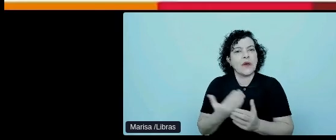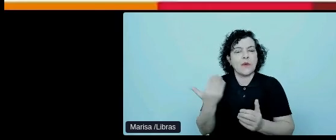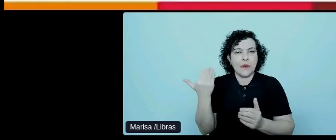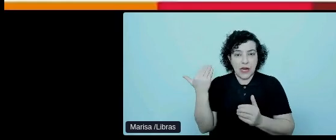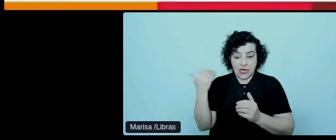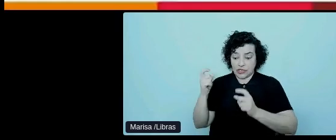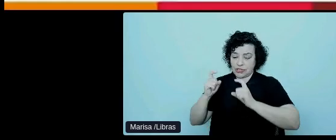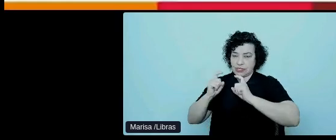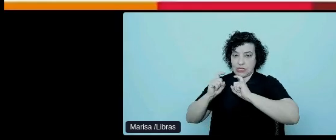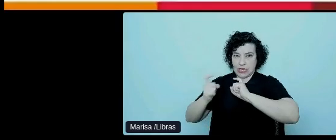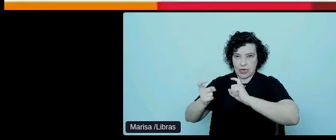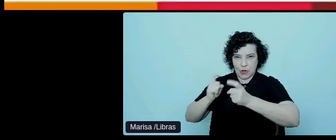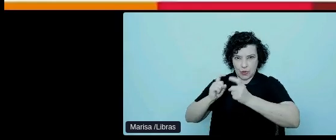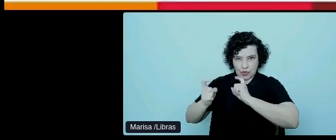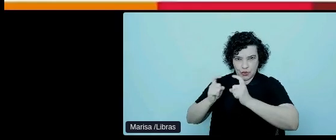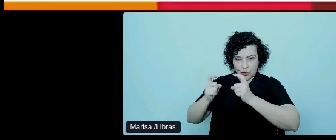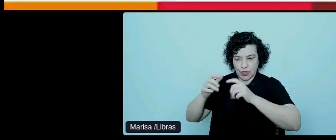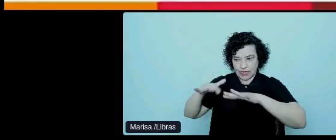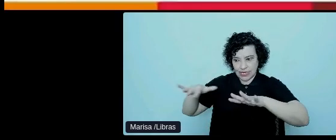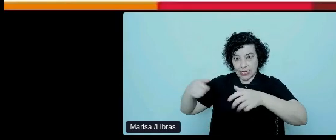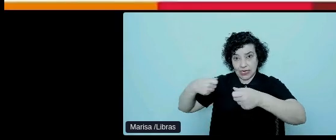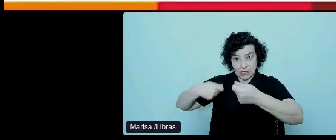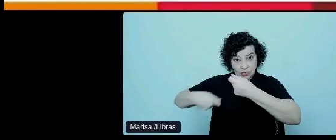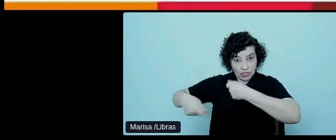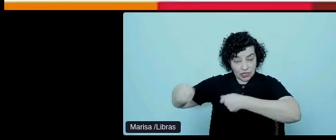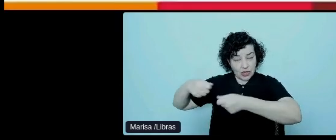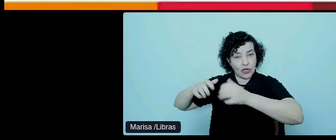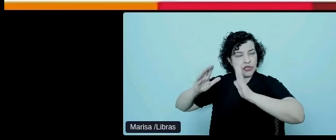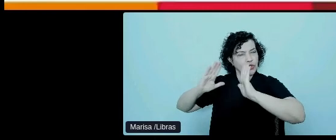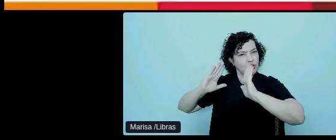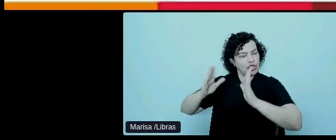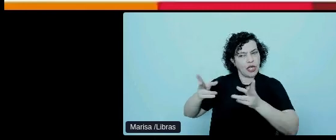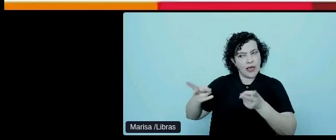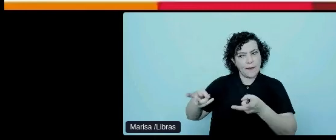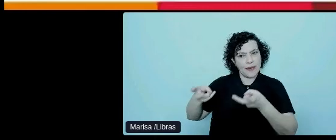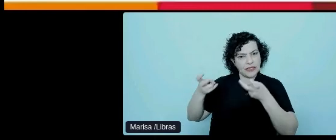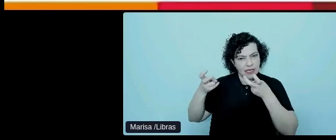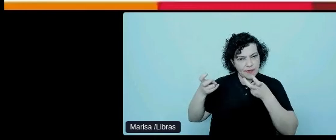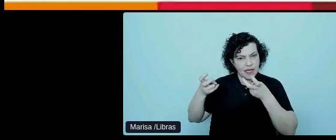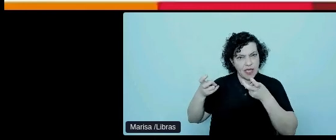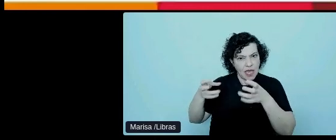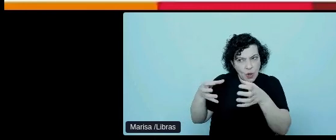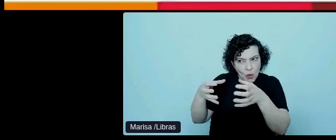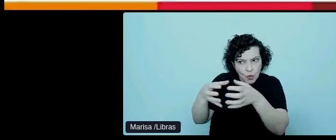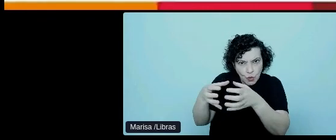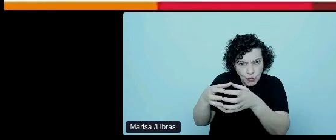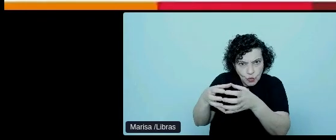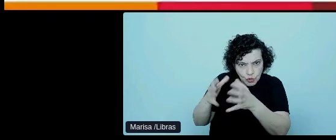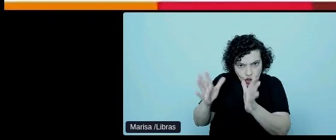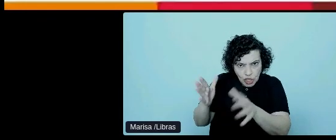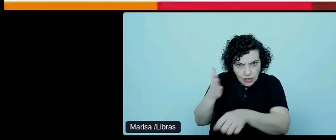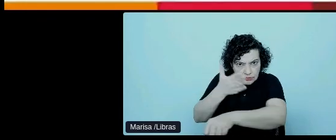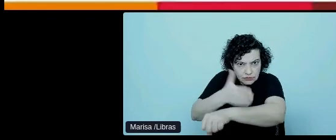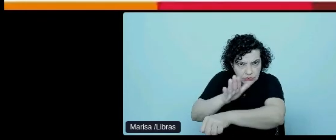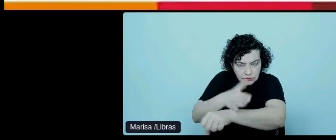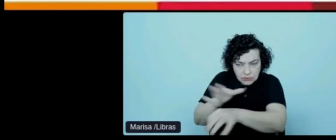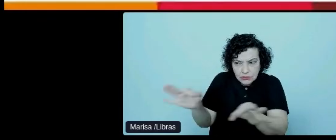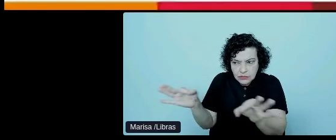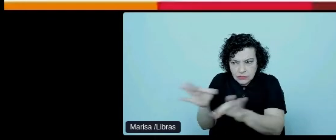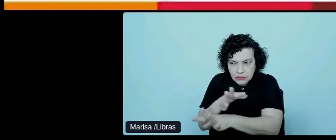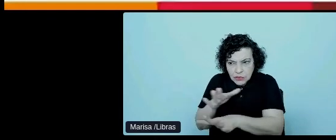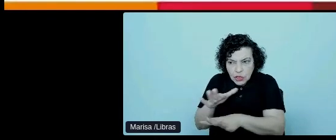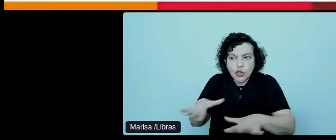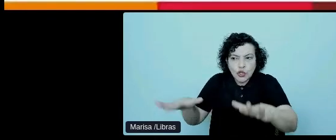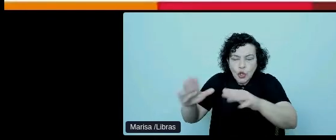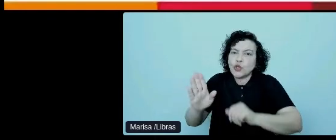do pessoal de negócios, eles já vão perceber se a equipe está preparada, a equipe sabe o que é acessibilidade.